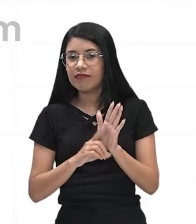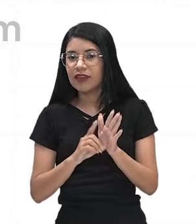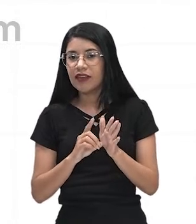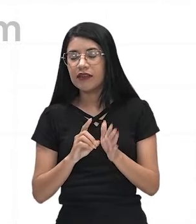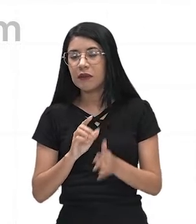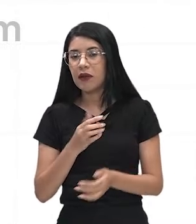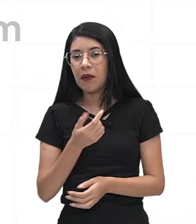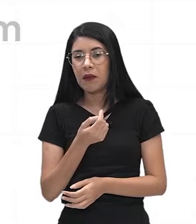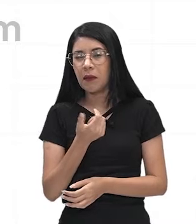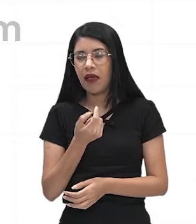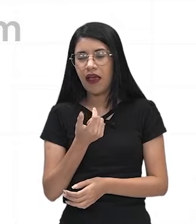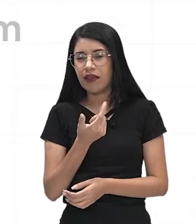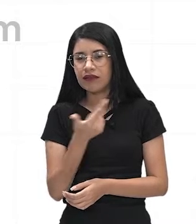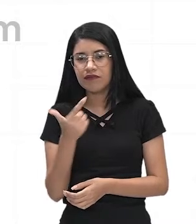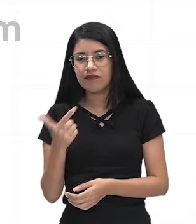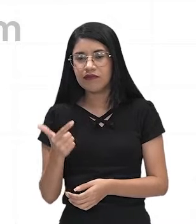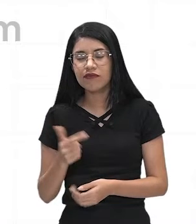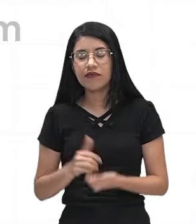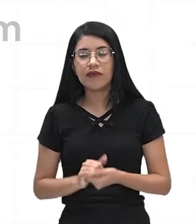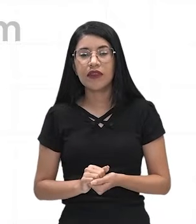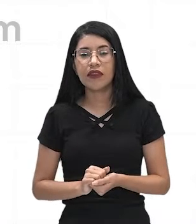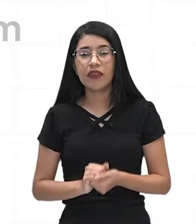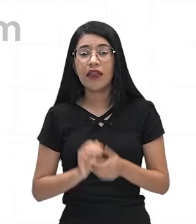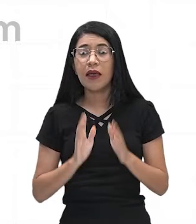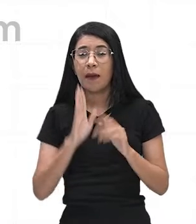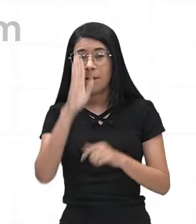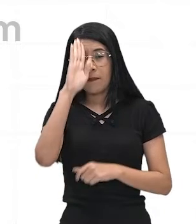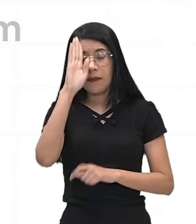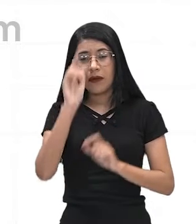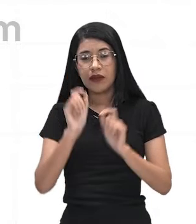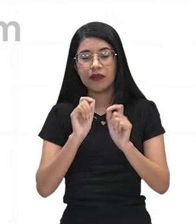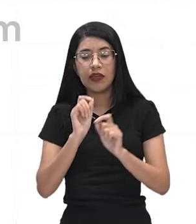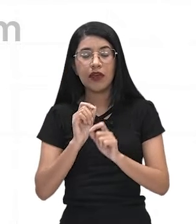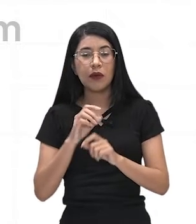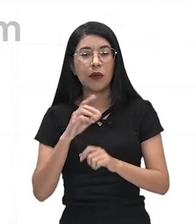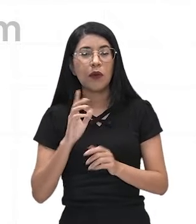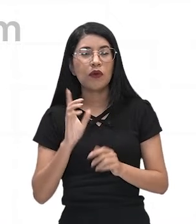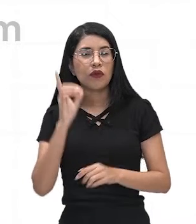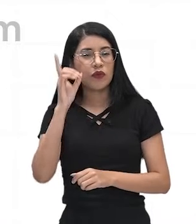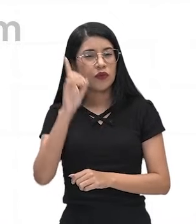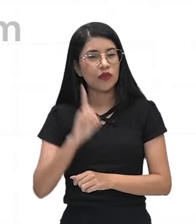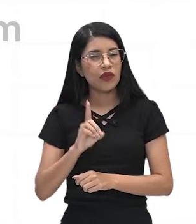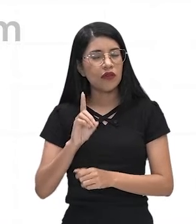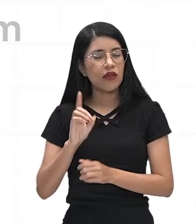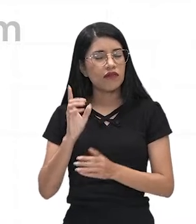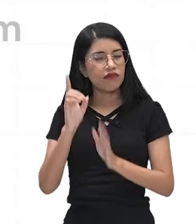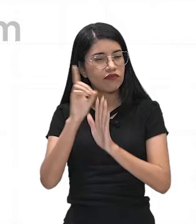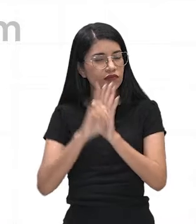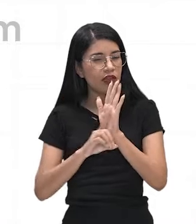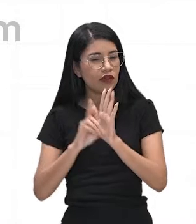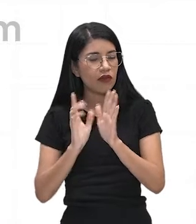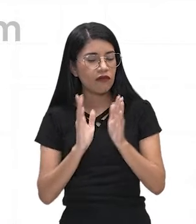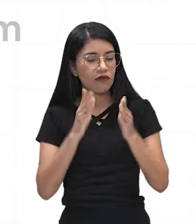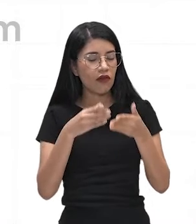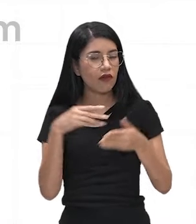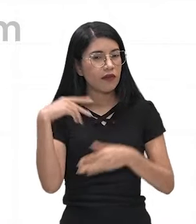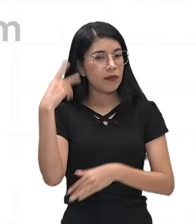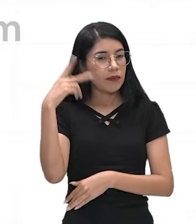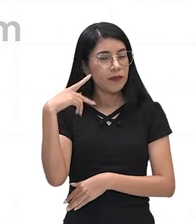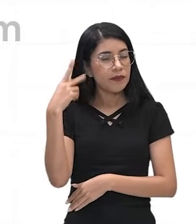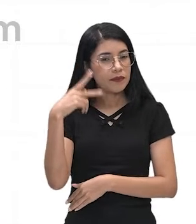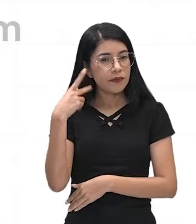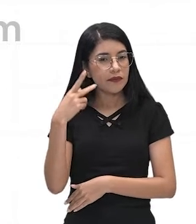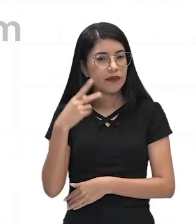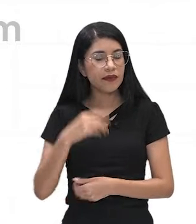não tinham direitos. E especialmente quando esses direitos se tratavam de política, que é quando